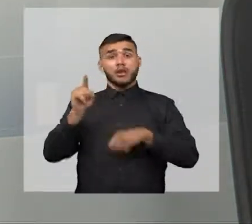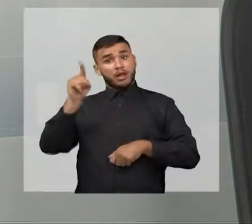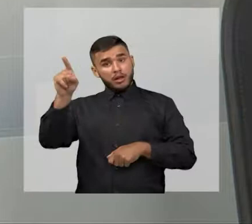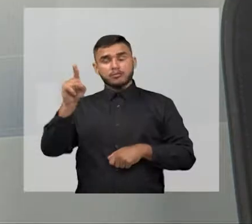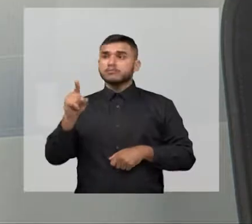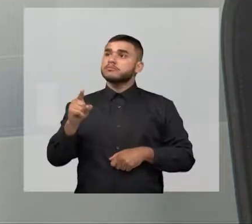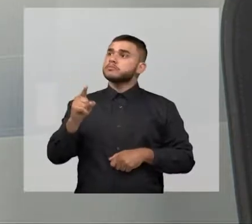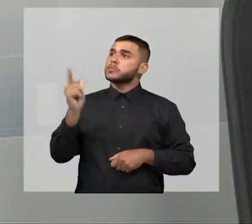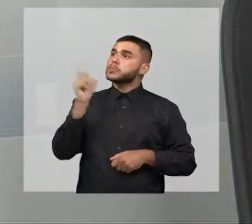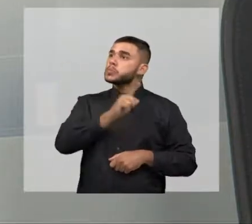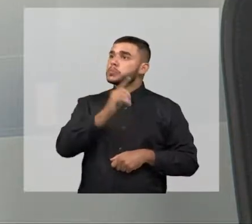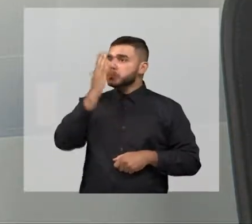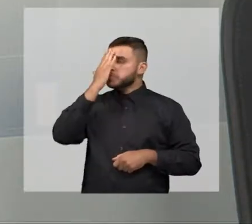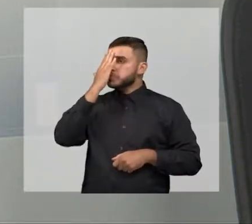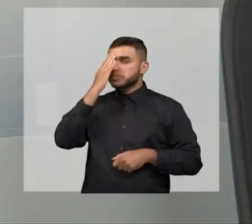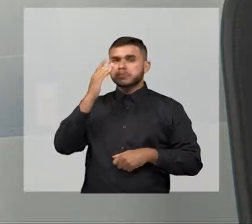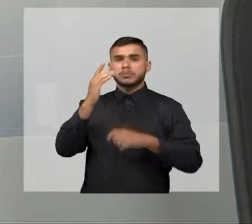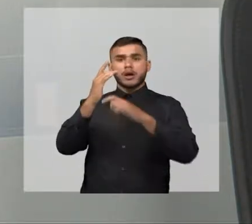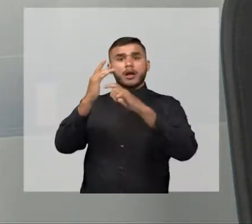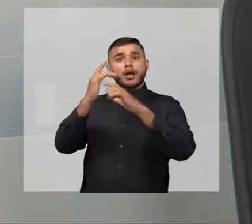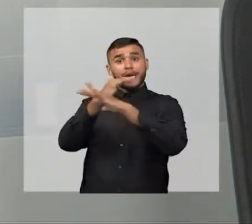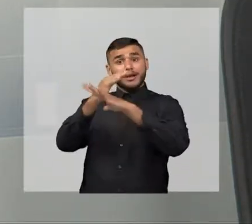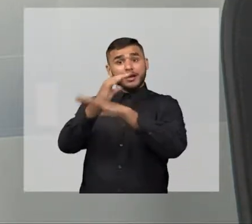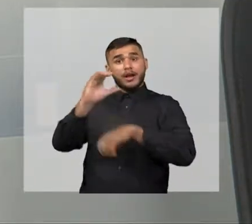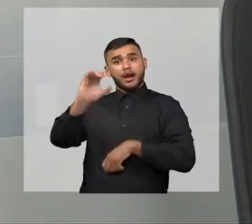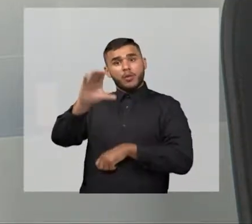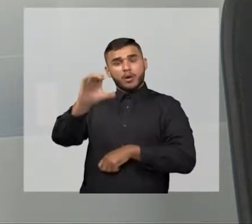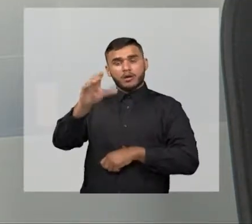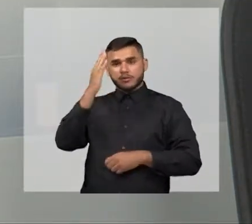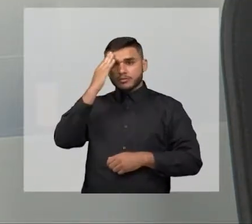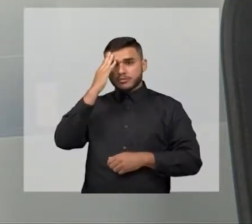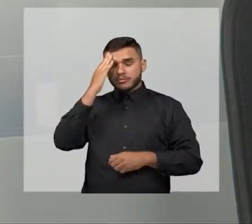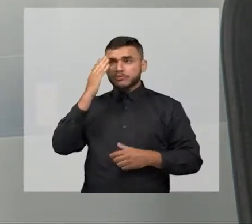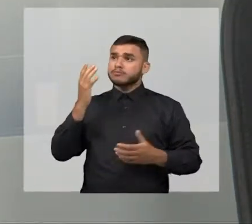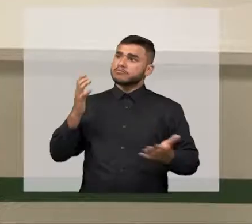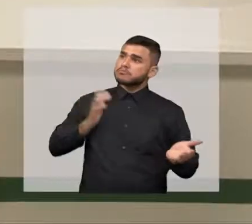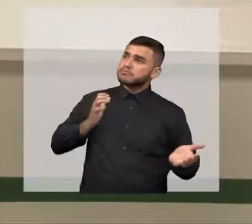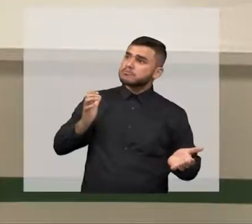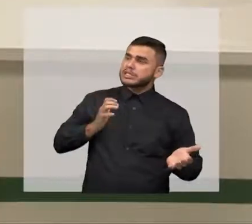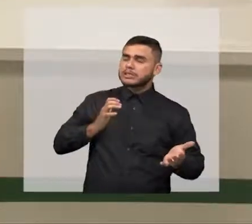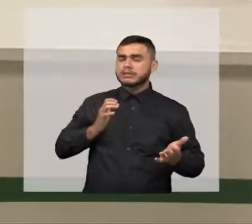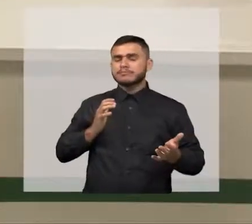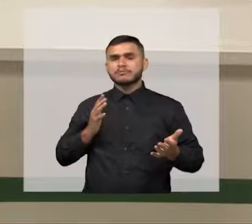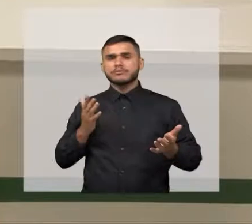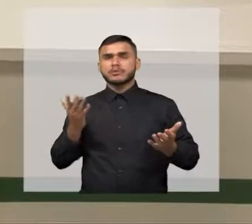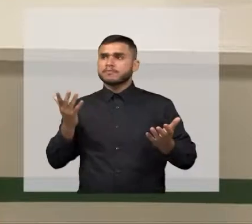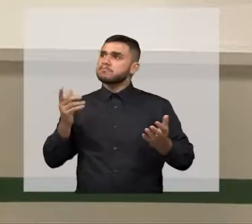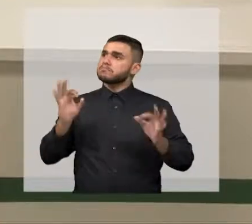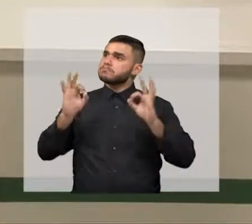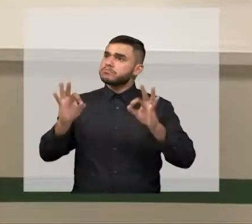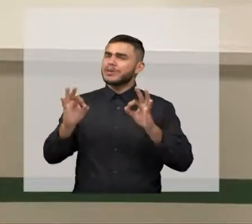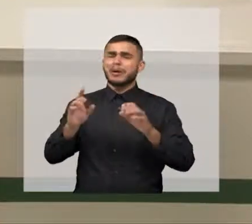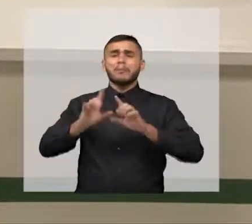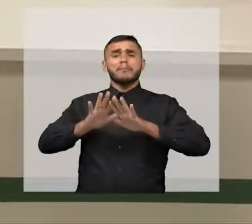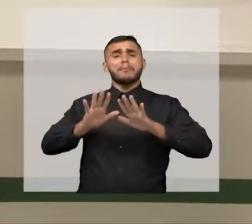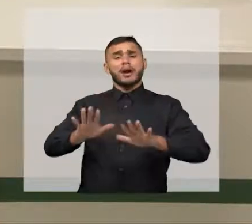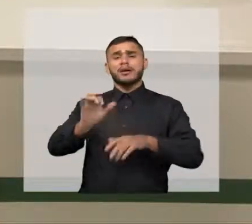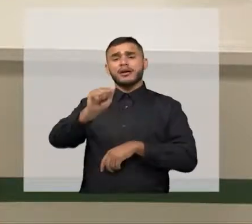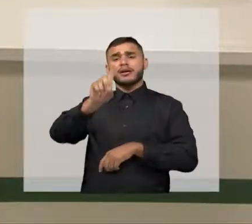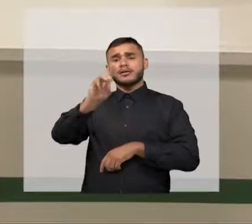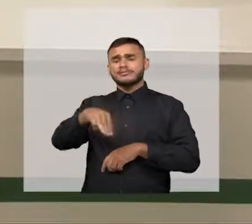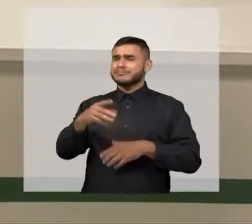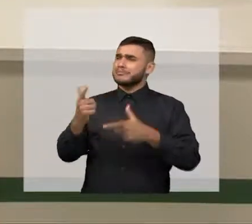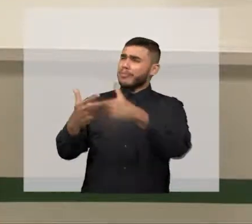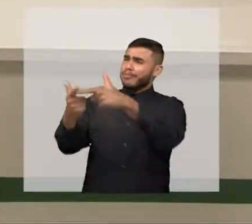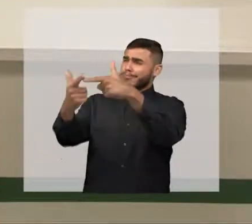pelos problemas, por ver que Caucaia é uma cidade muito rica e... Muito pobre. Infelizmente, muito... mal